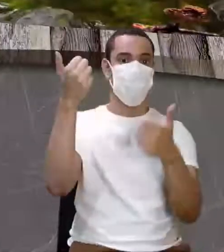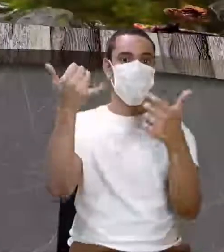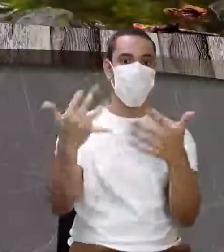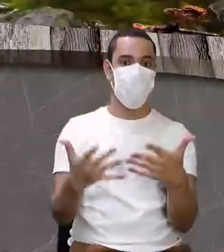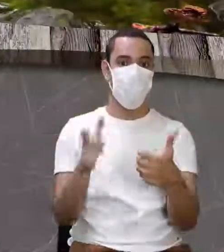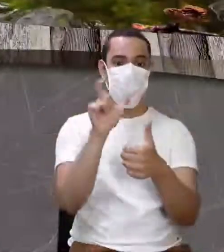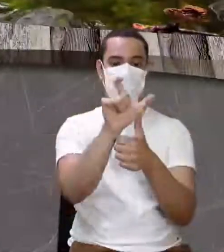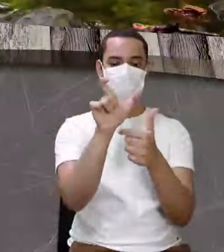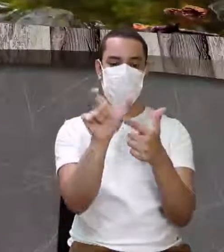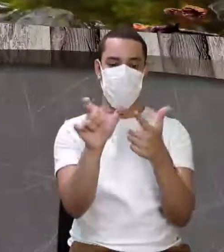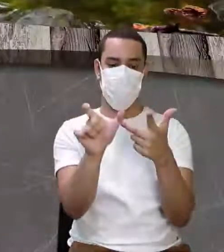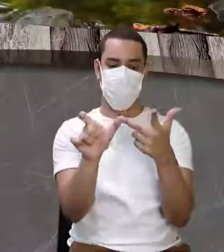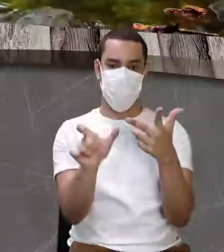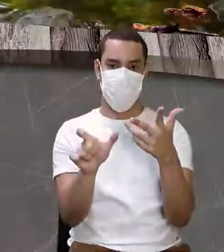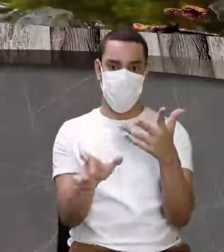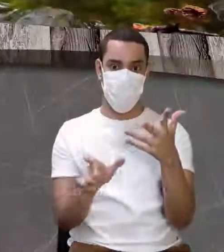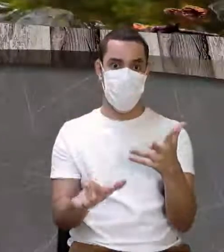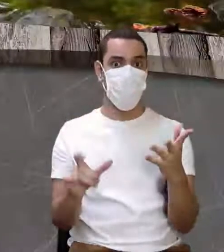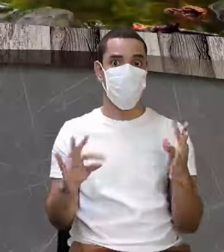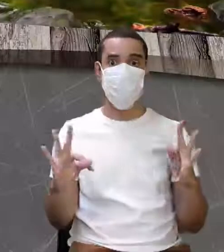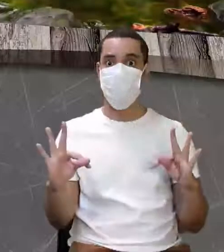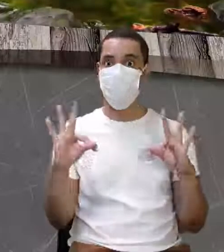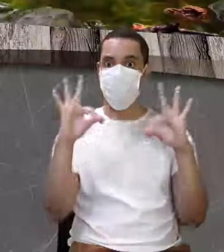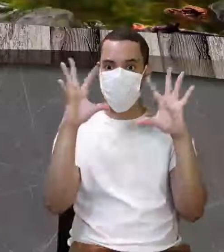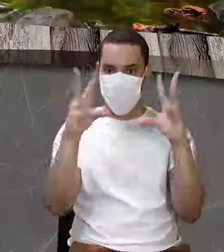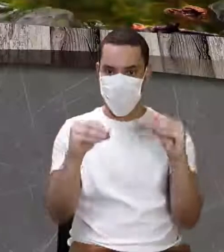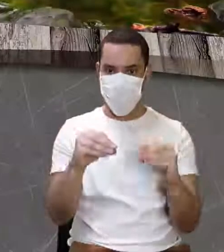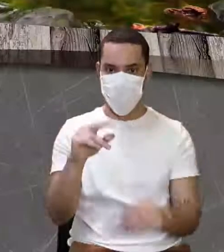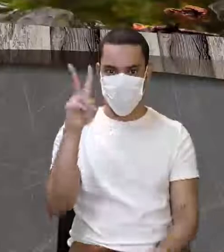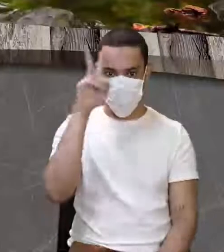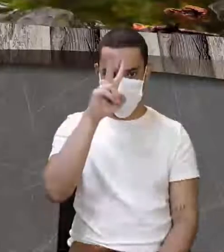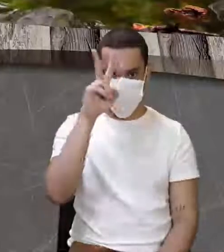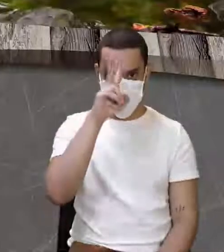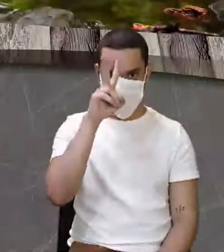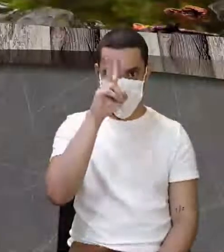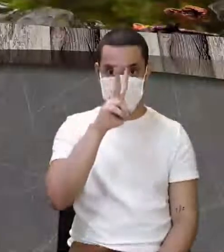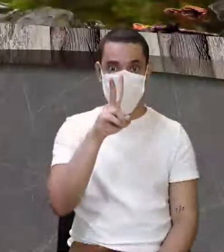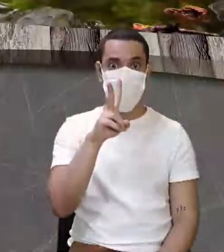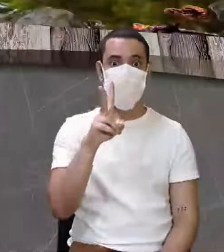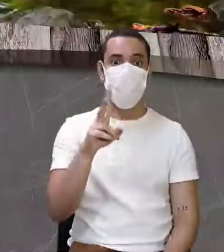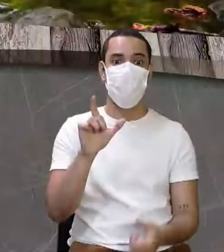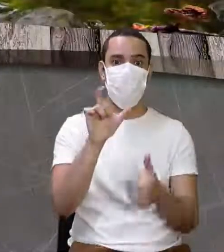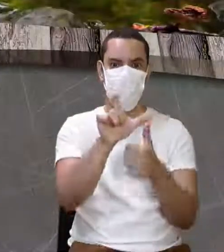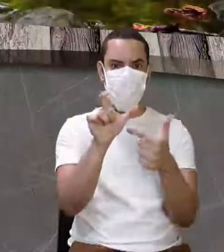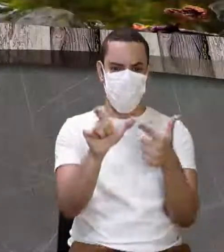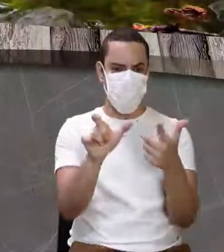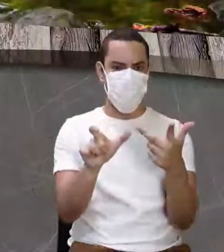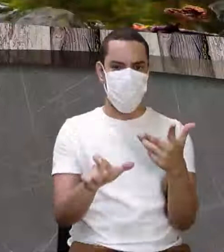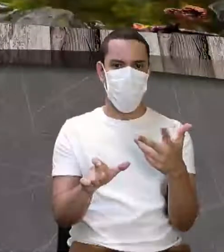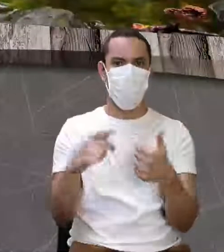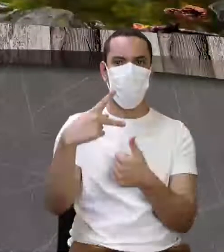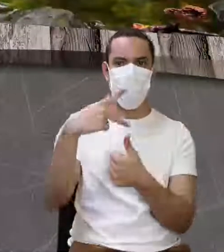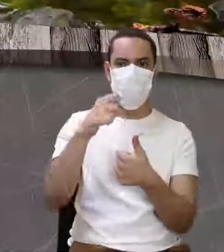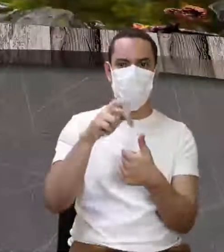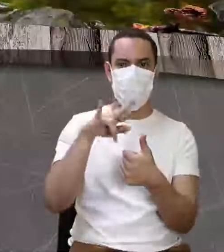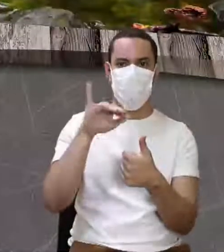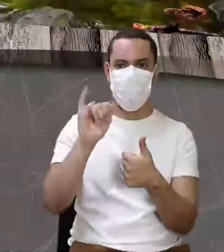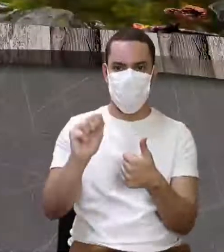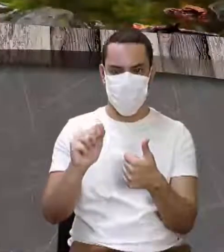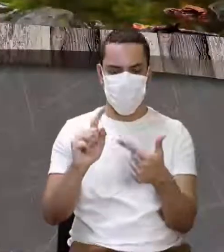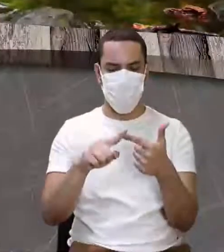paripatria, falando sobre simpatria, não é peripatria. Peripatria, peripátrica,